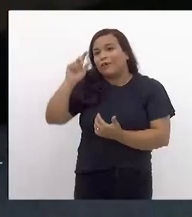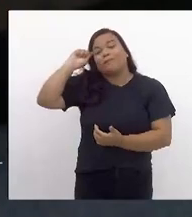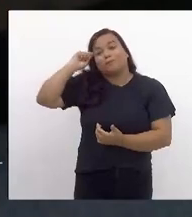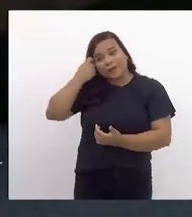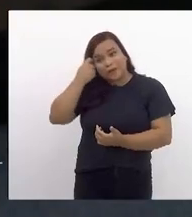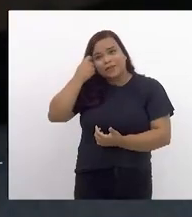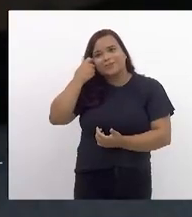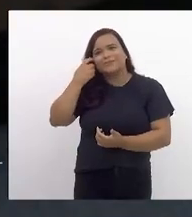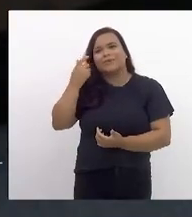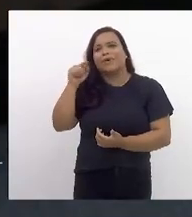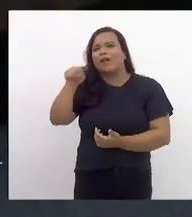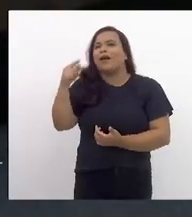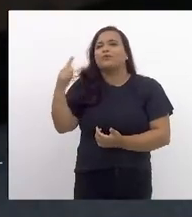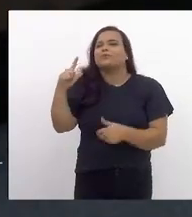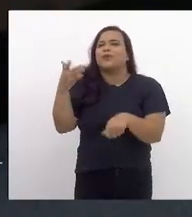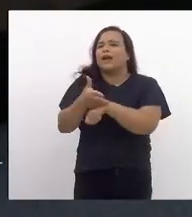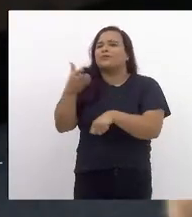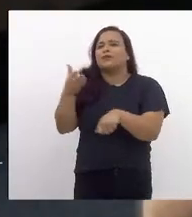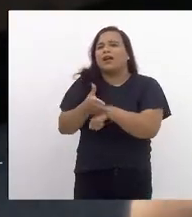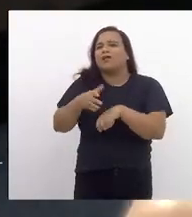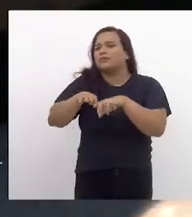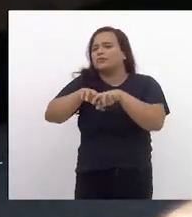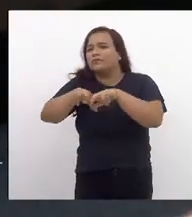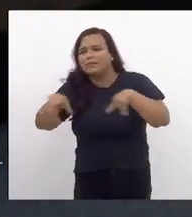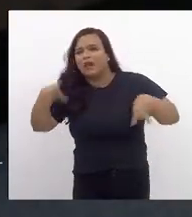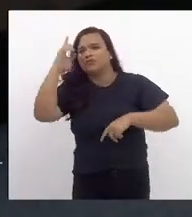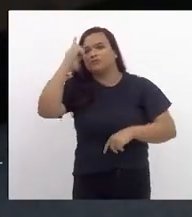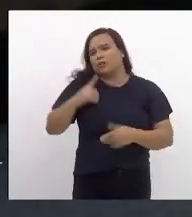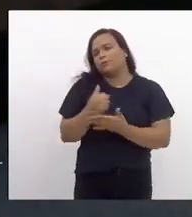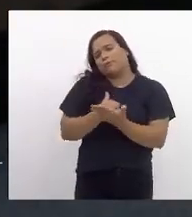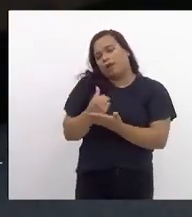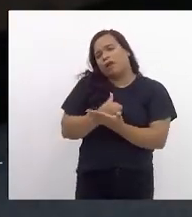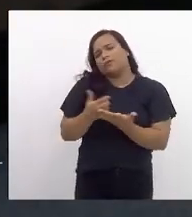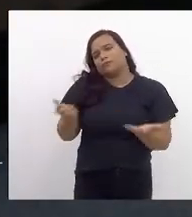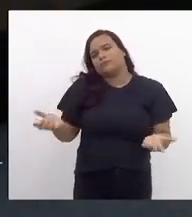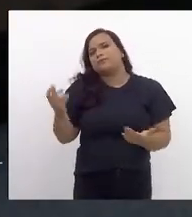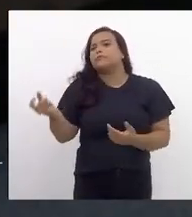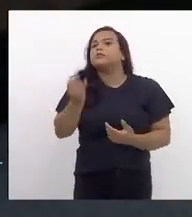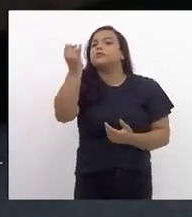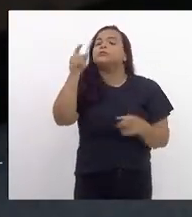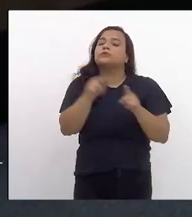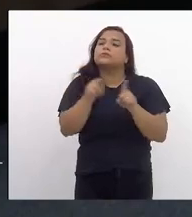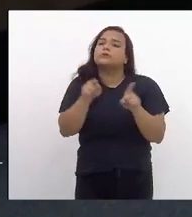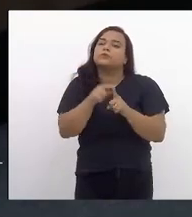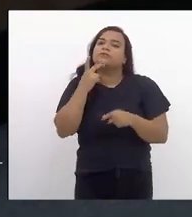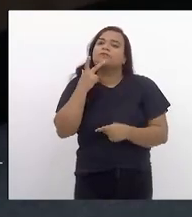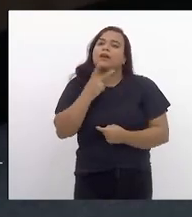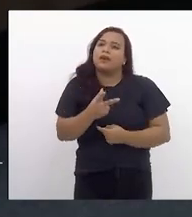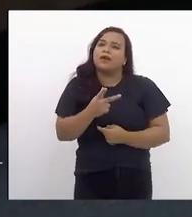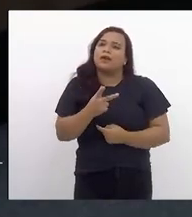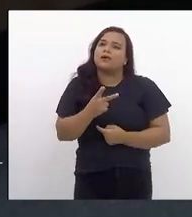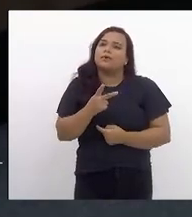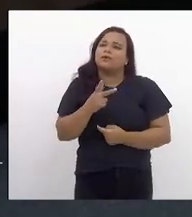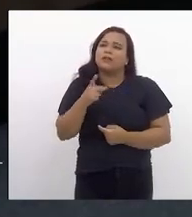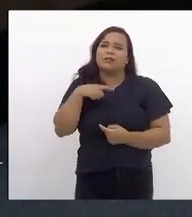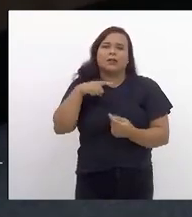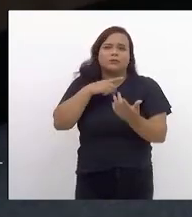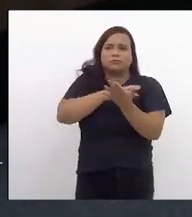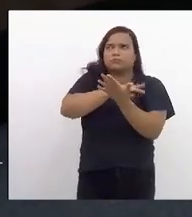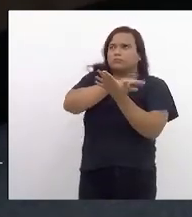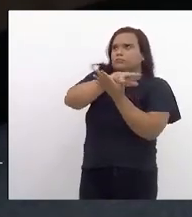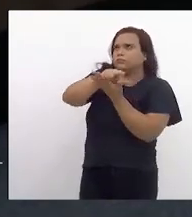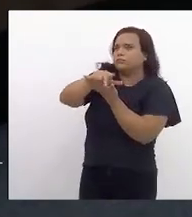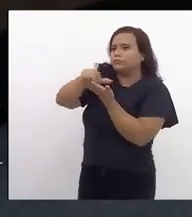vezes, não tem acesso a direitos mais básicos. E é importante dizer, senhor presidente, na avalanche